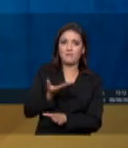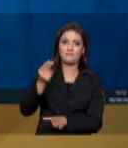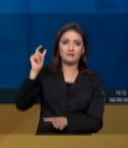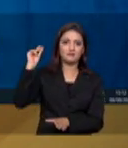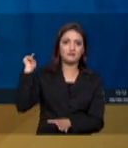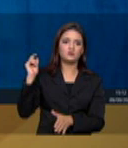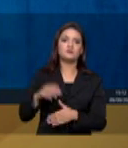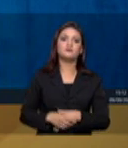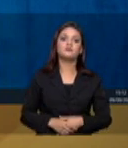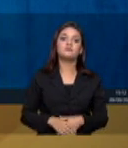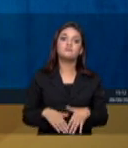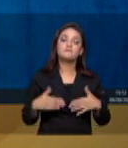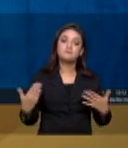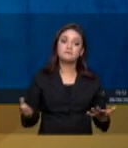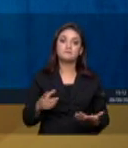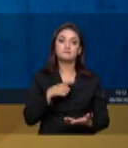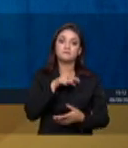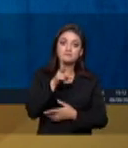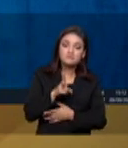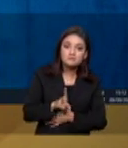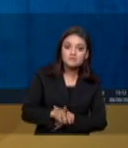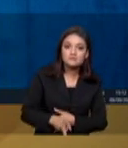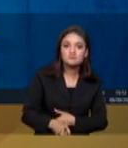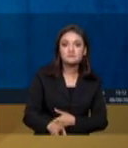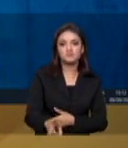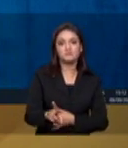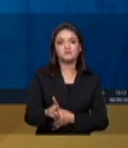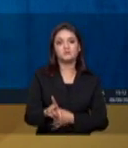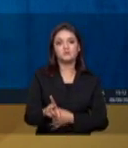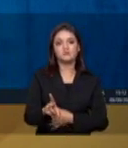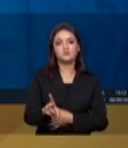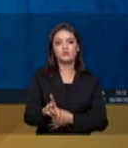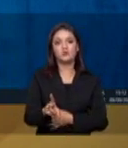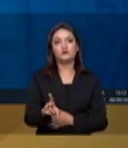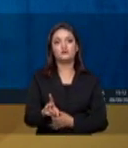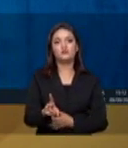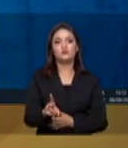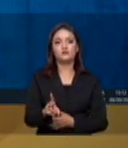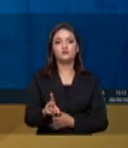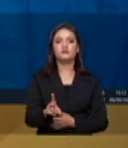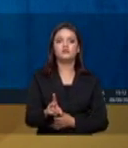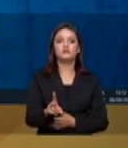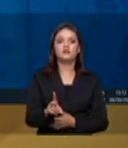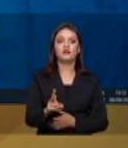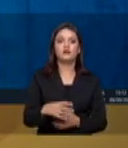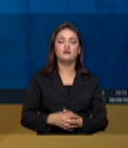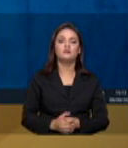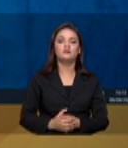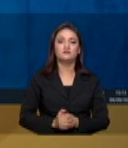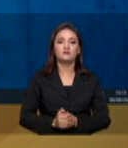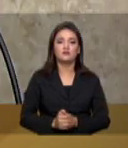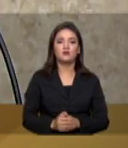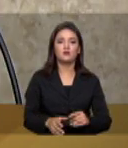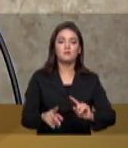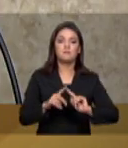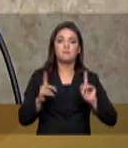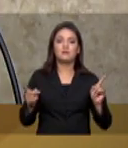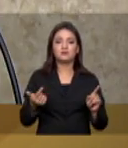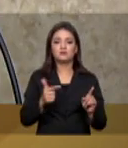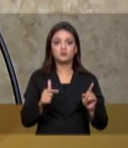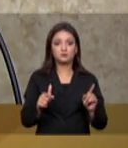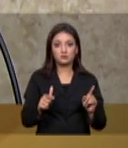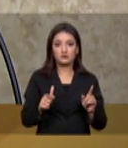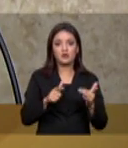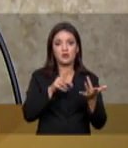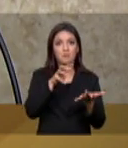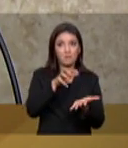Iva de continuidade na qual jamais se constitucionalizou a posse dessas terras